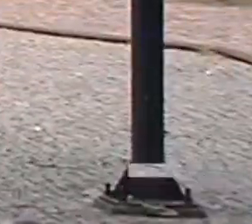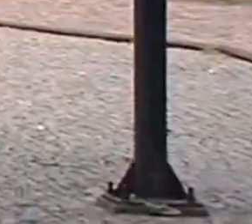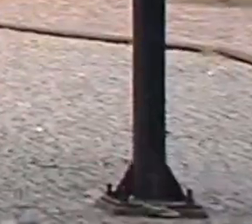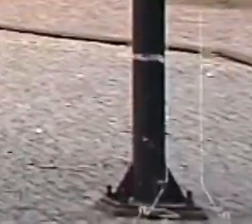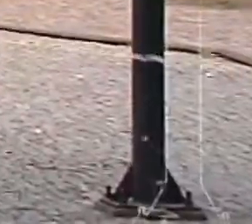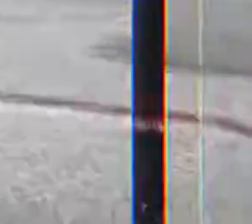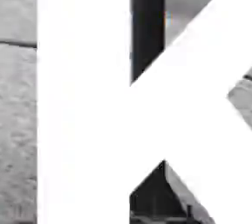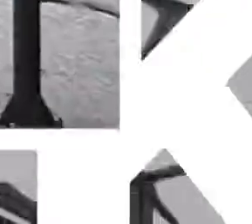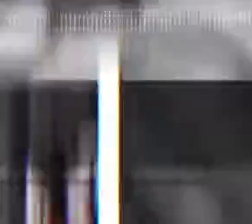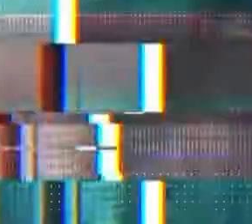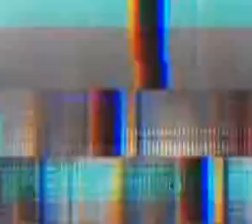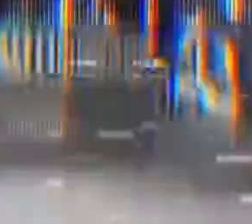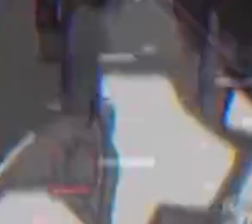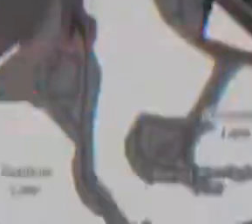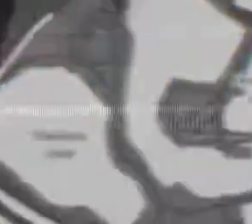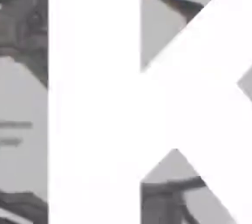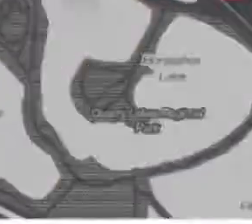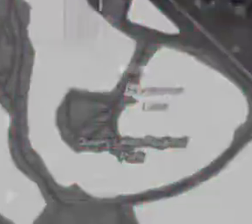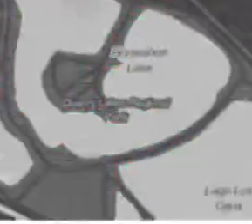E aí